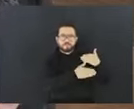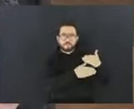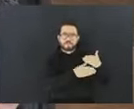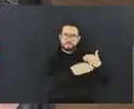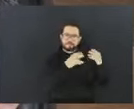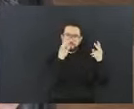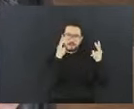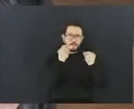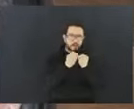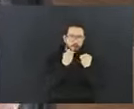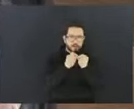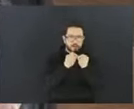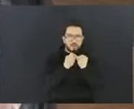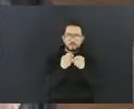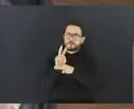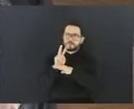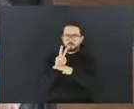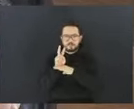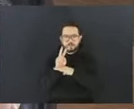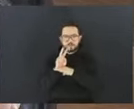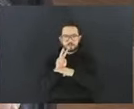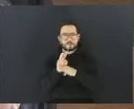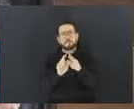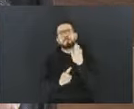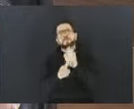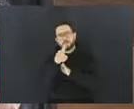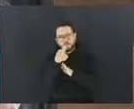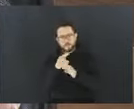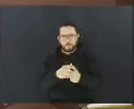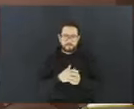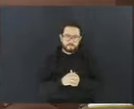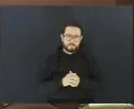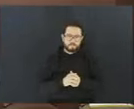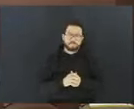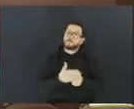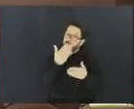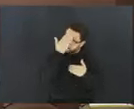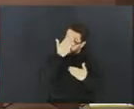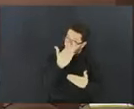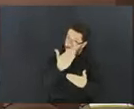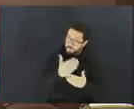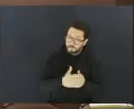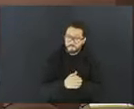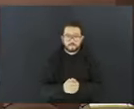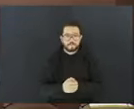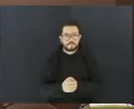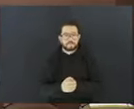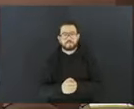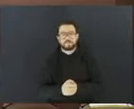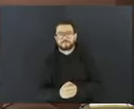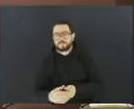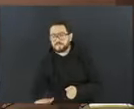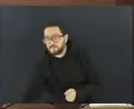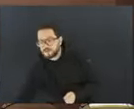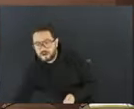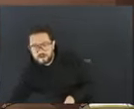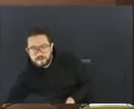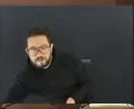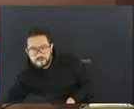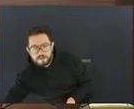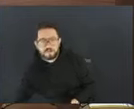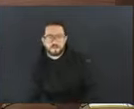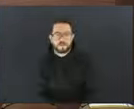em outro governo? Essa é a pergunta minha. Obrigado pela presença e pela atenção, governador. Obrigado, vereador Salles. Temos agora o vereador Sabino